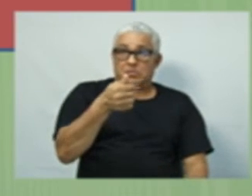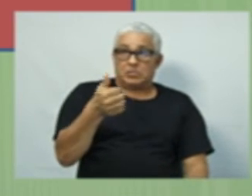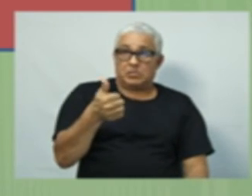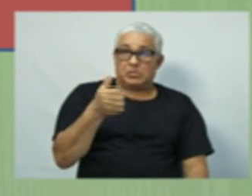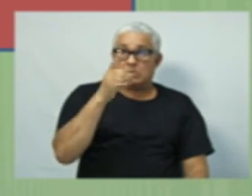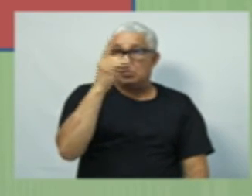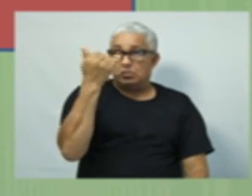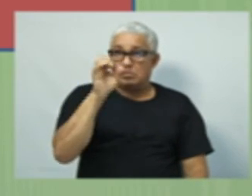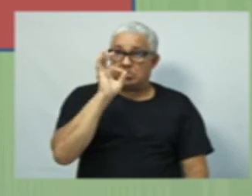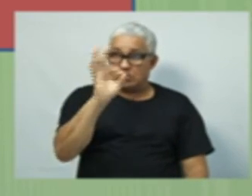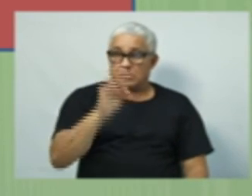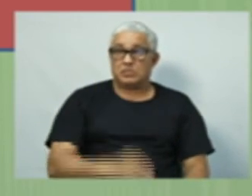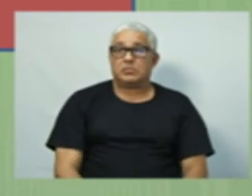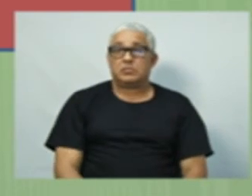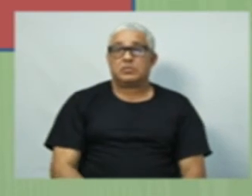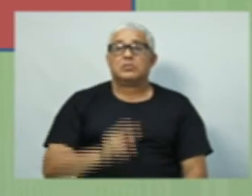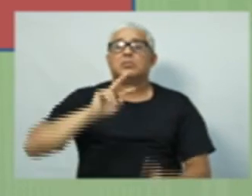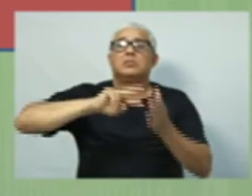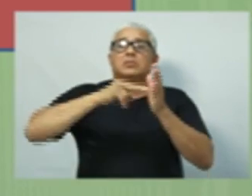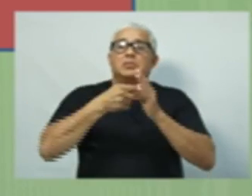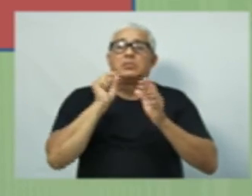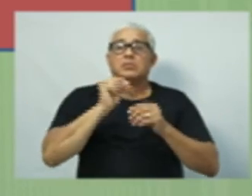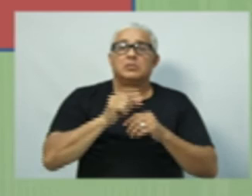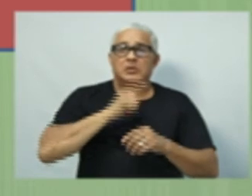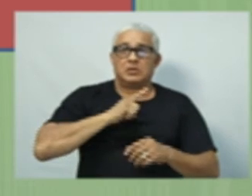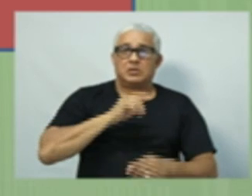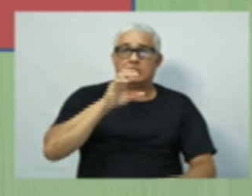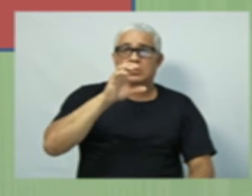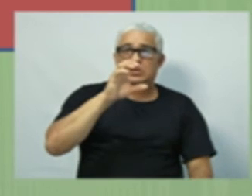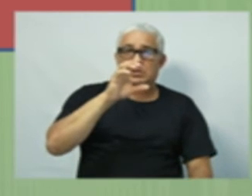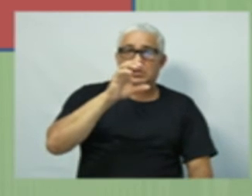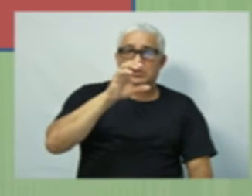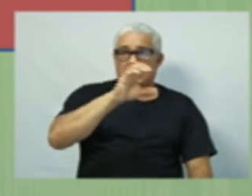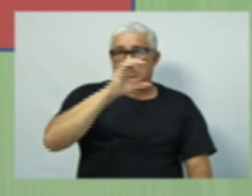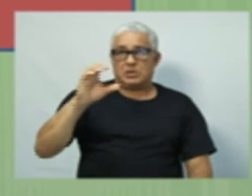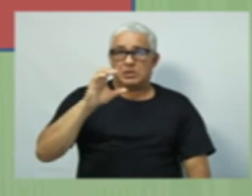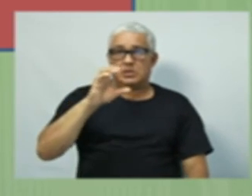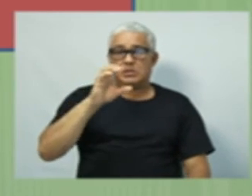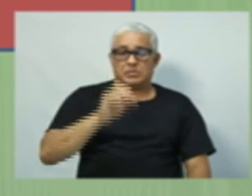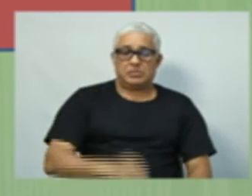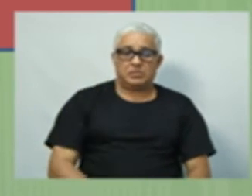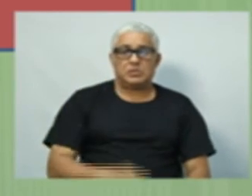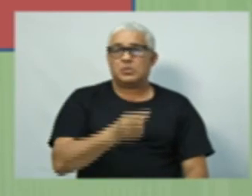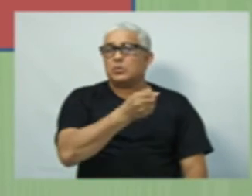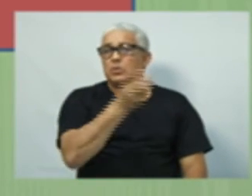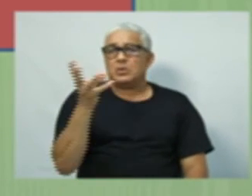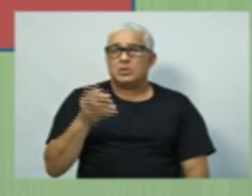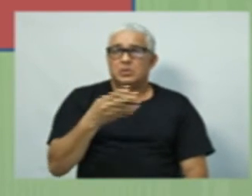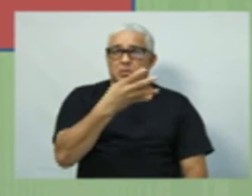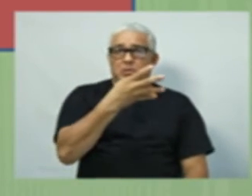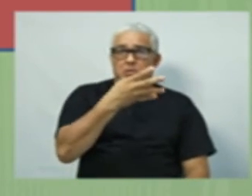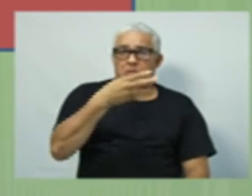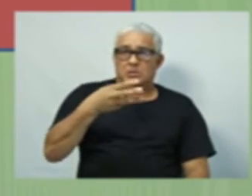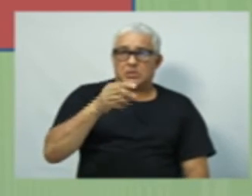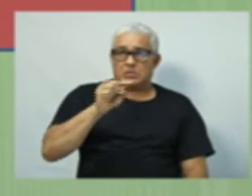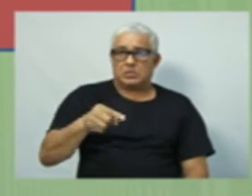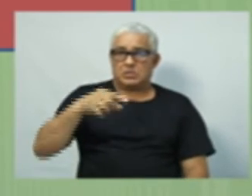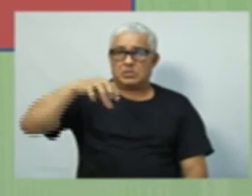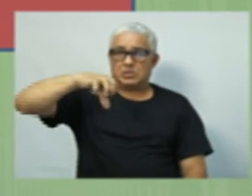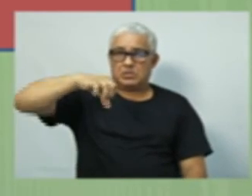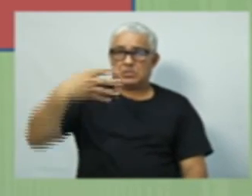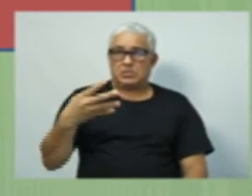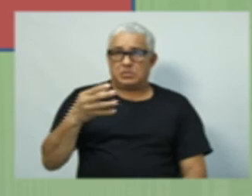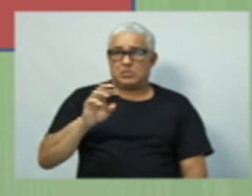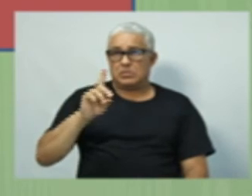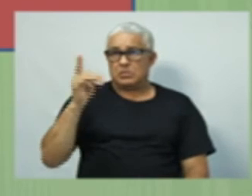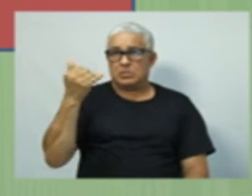correto então o que significa que eu tenho um ciclo de caixa de quanto 43,94 dias